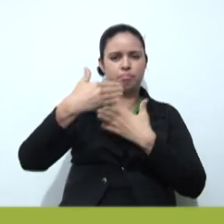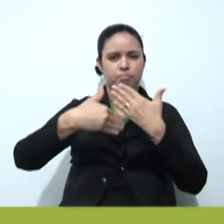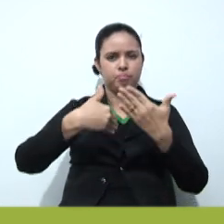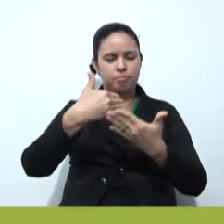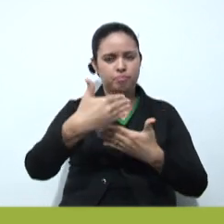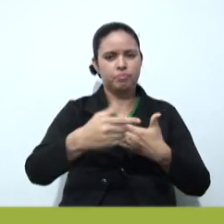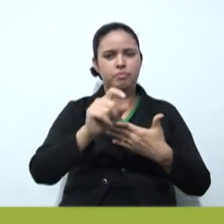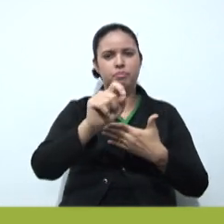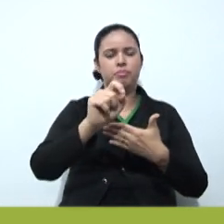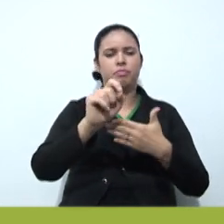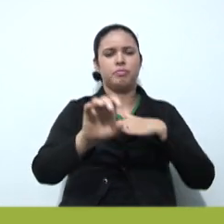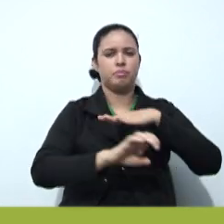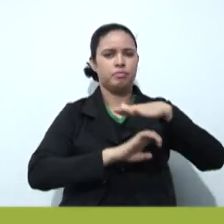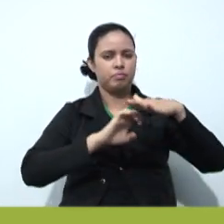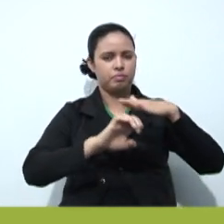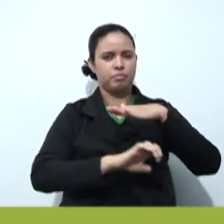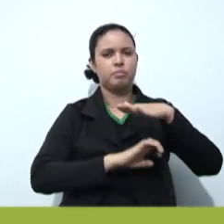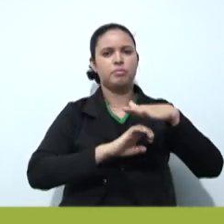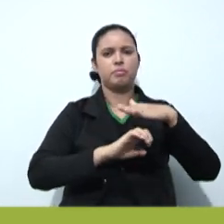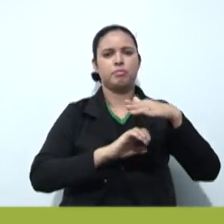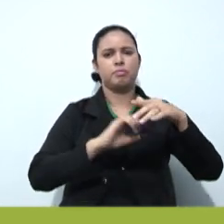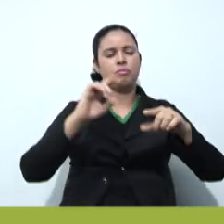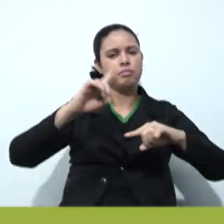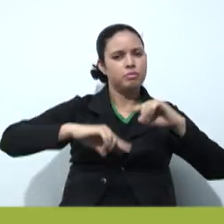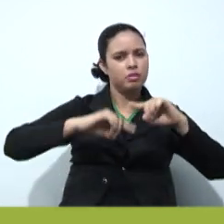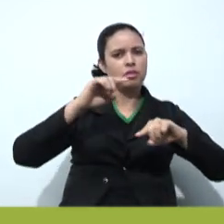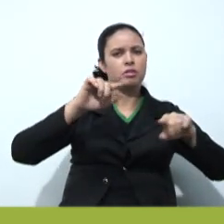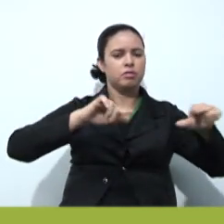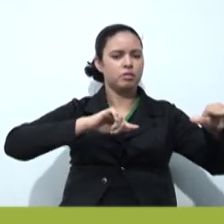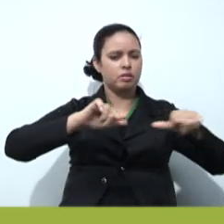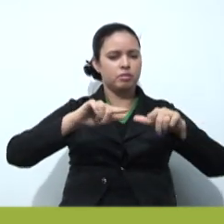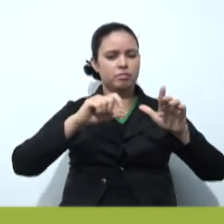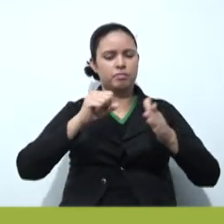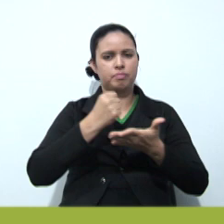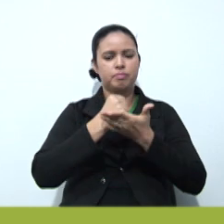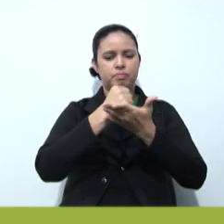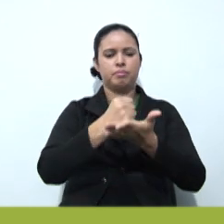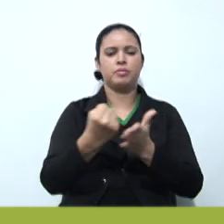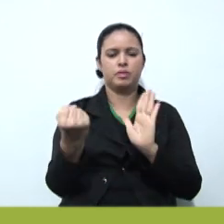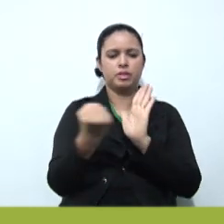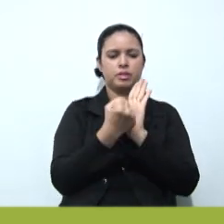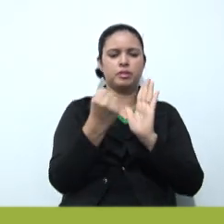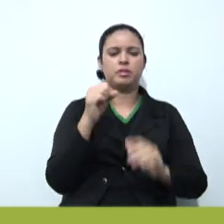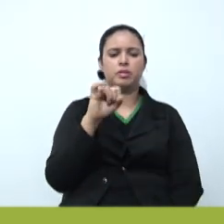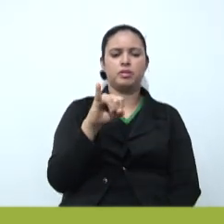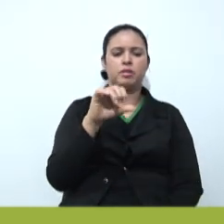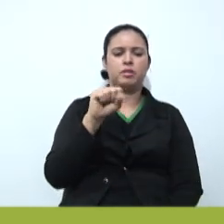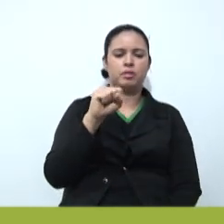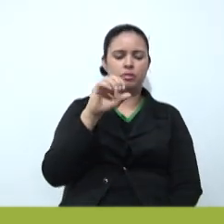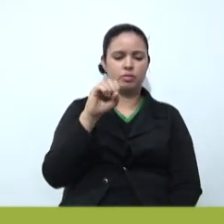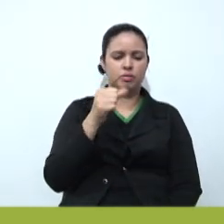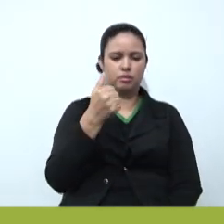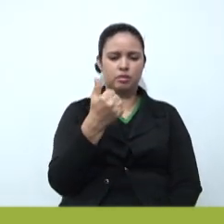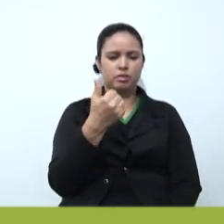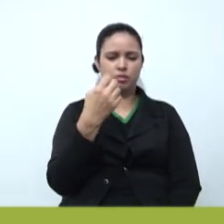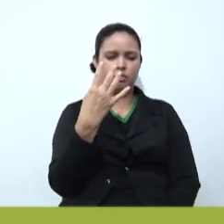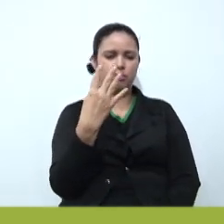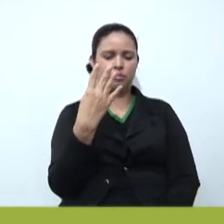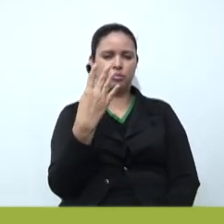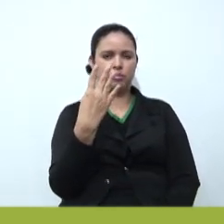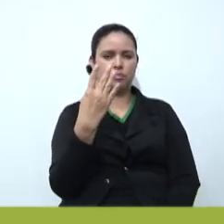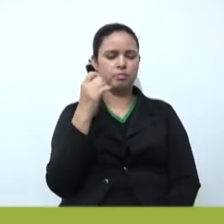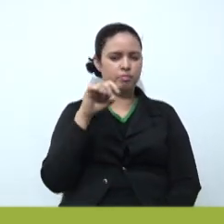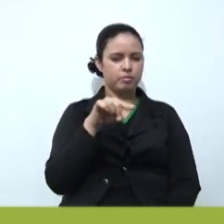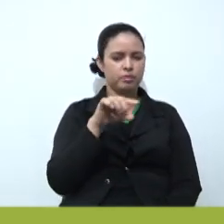empresariais e de produção de peças e serviços. Já o certificado ISO 14001 é a certificação que prioriza